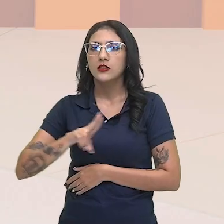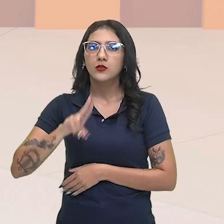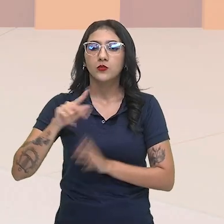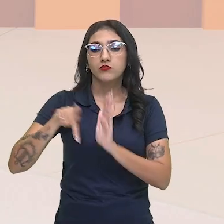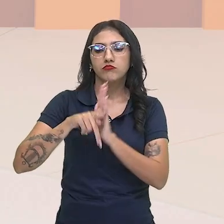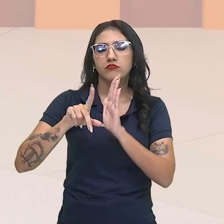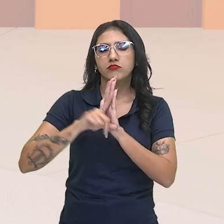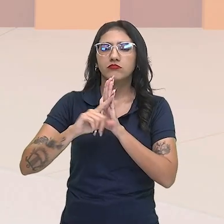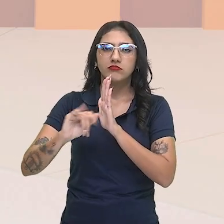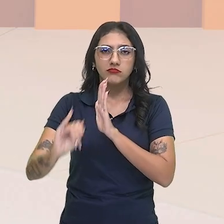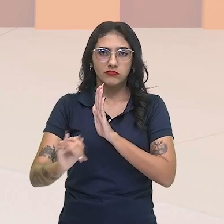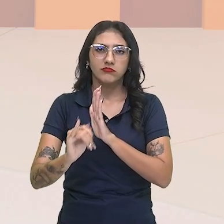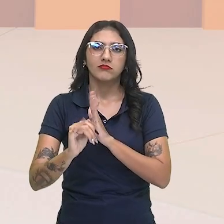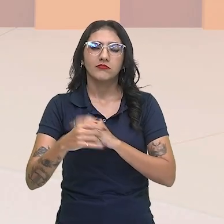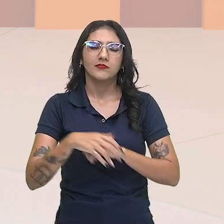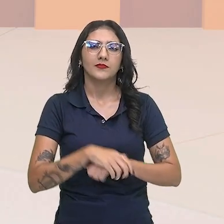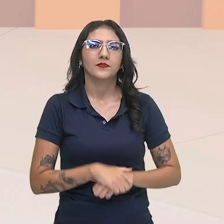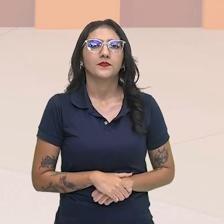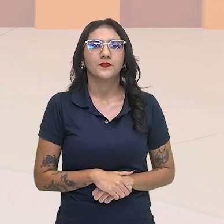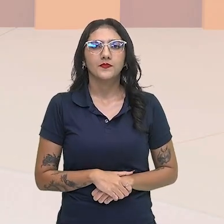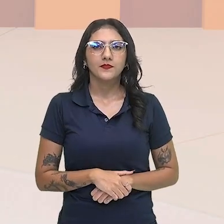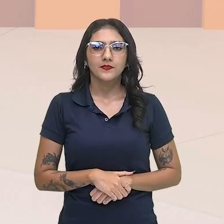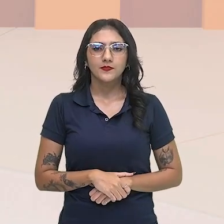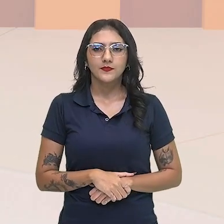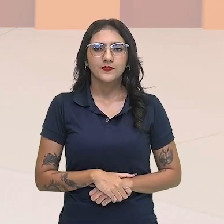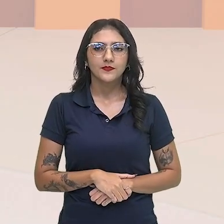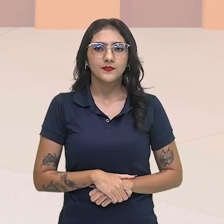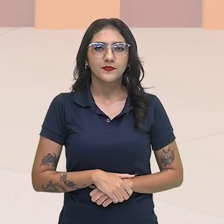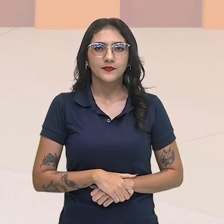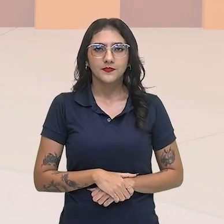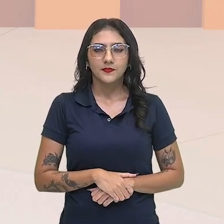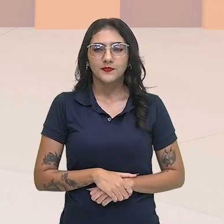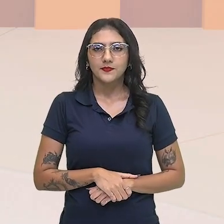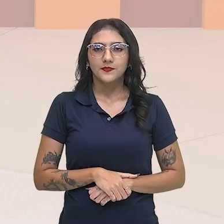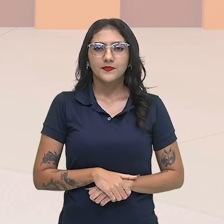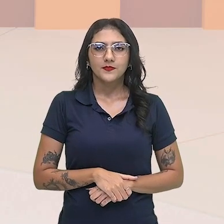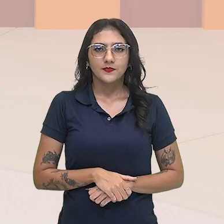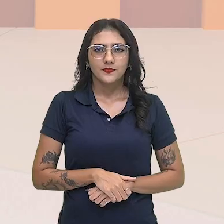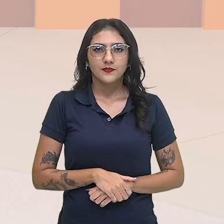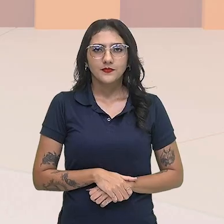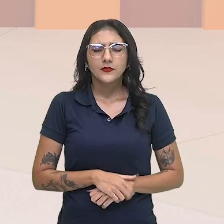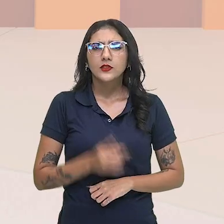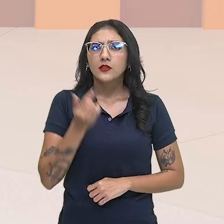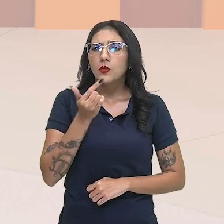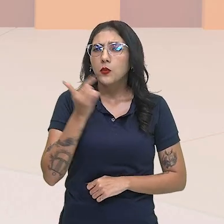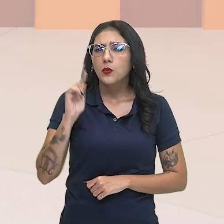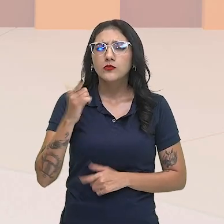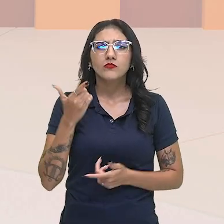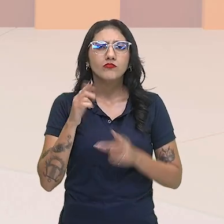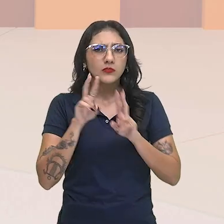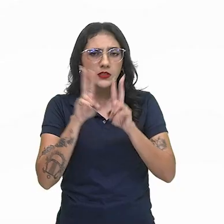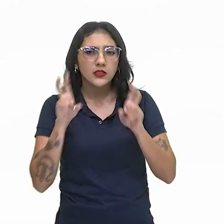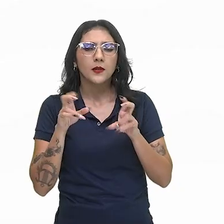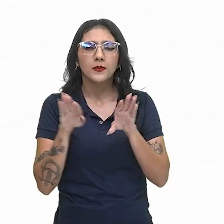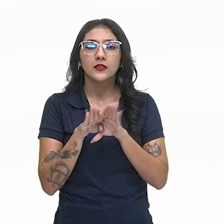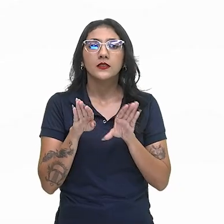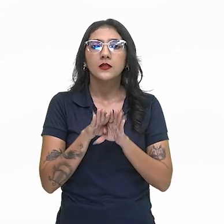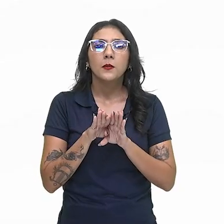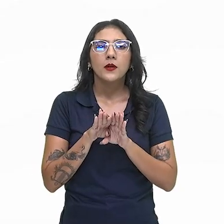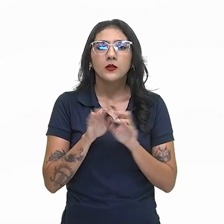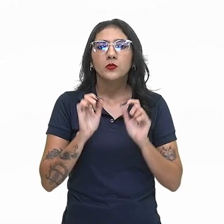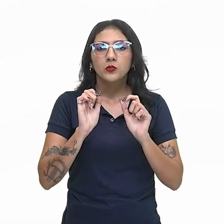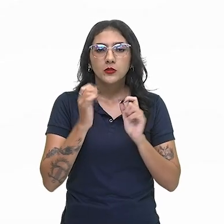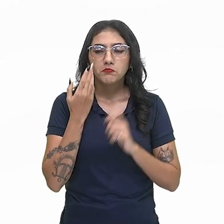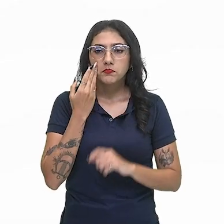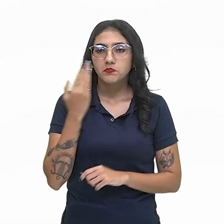ele haja daquela forma, certo? E aí nós vamos passar para um outro tema que nós trabalhamos também na nossa aula, que é a questão do reconhecimento,